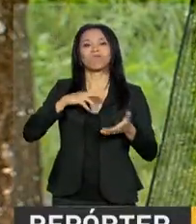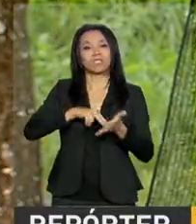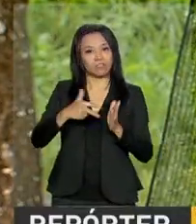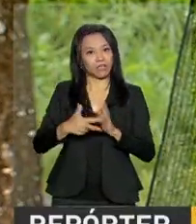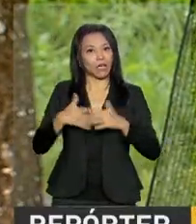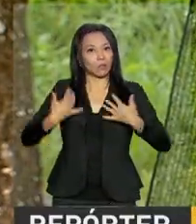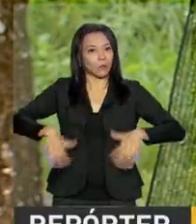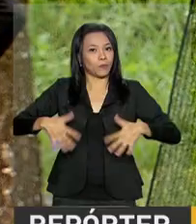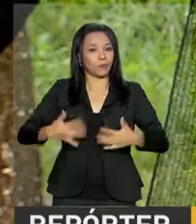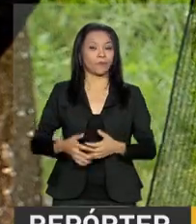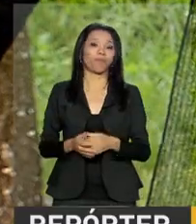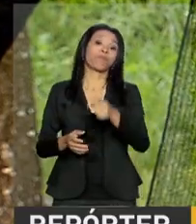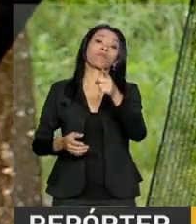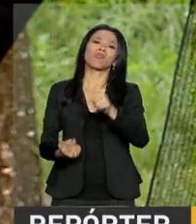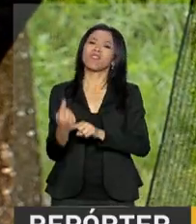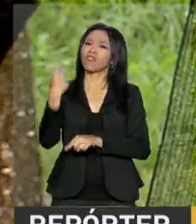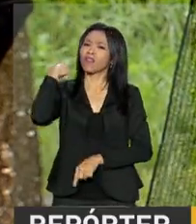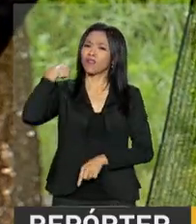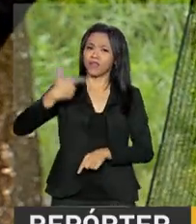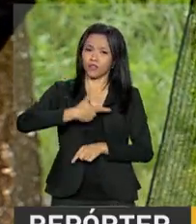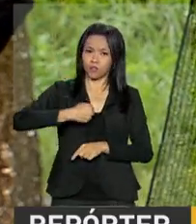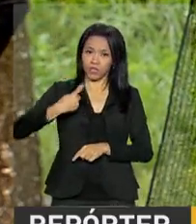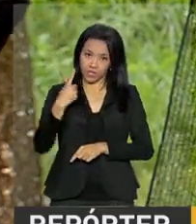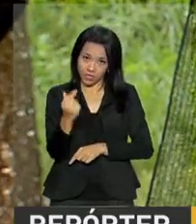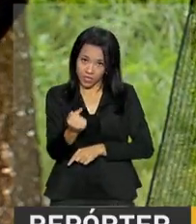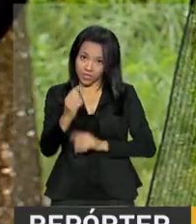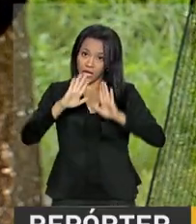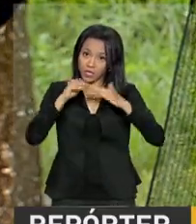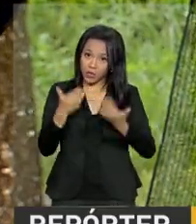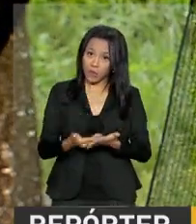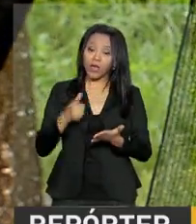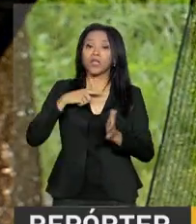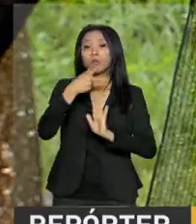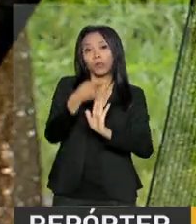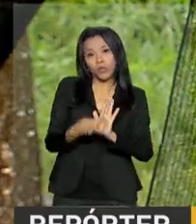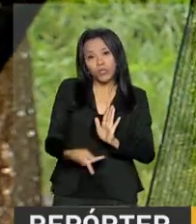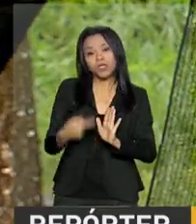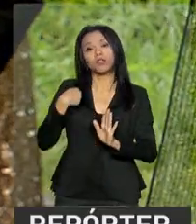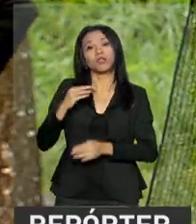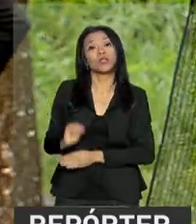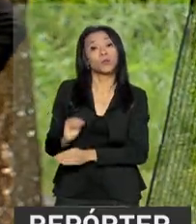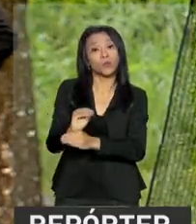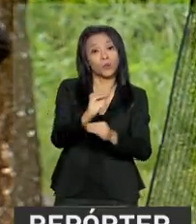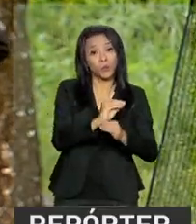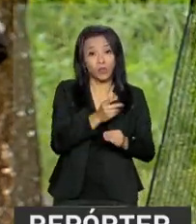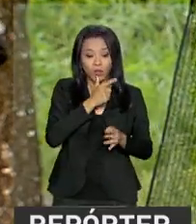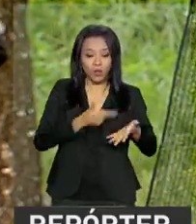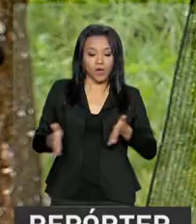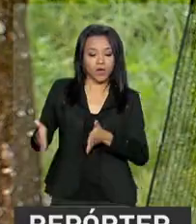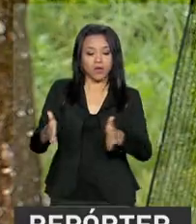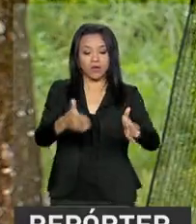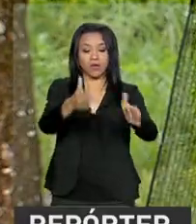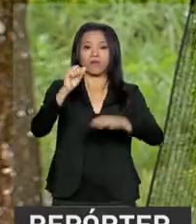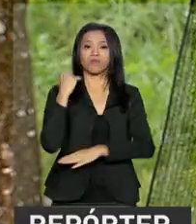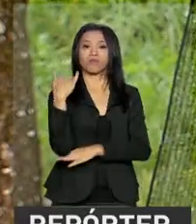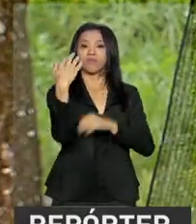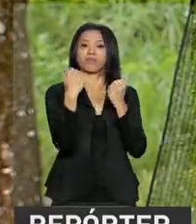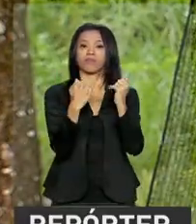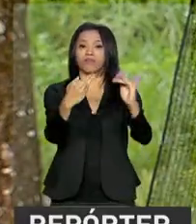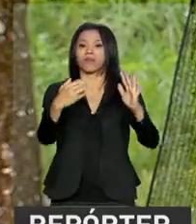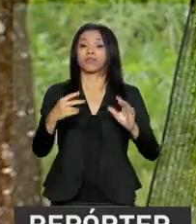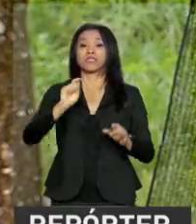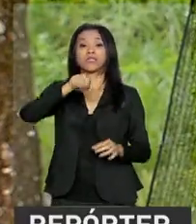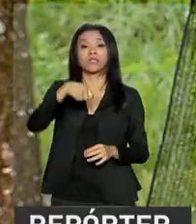16 a escola desenvolve um projeto de reflorestamento da mata ciliar do córrego guarará que fica a